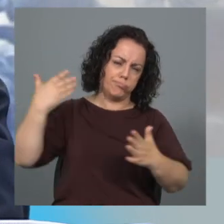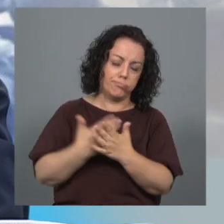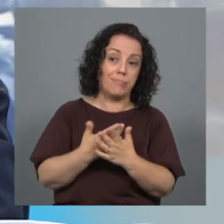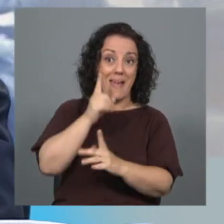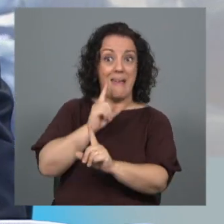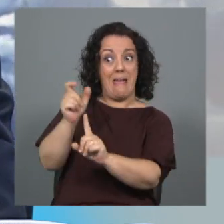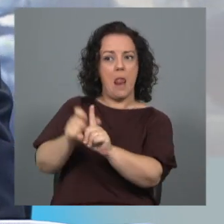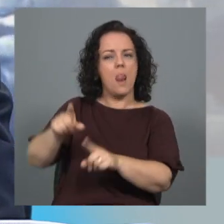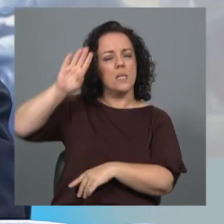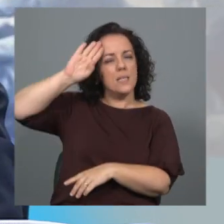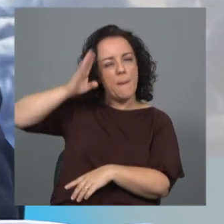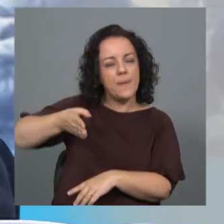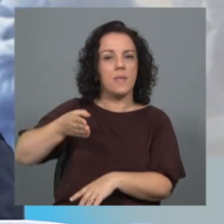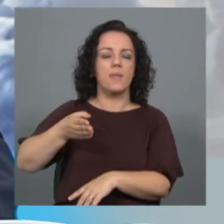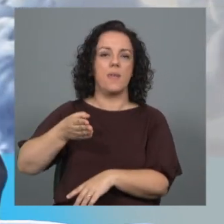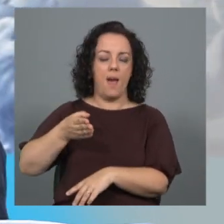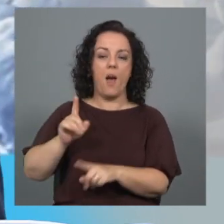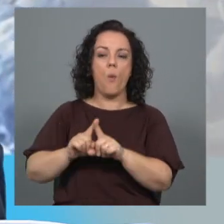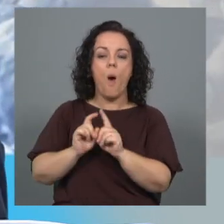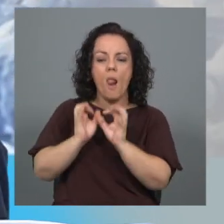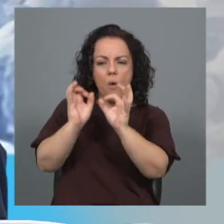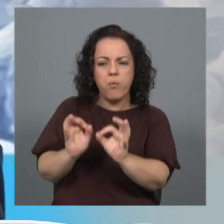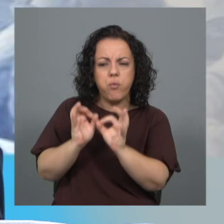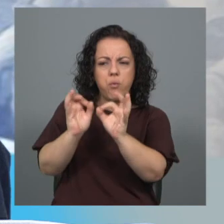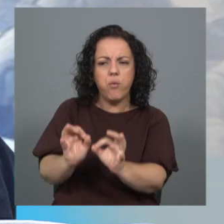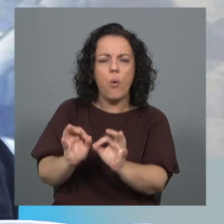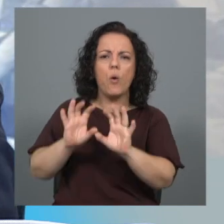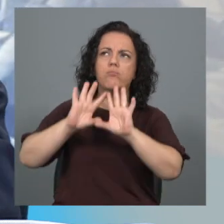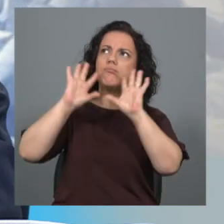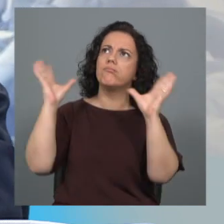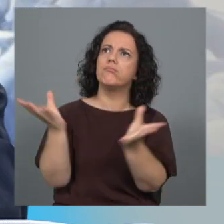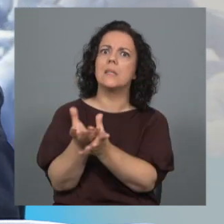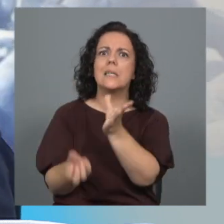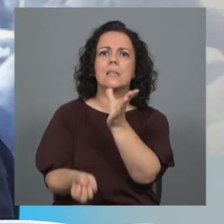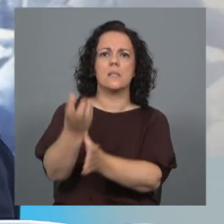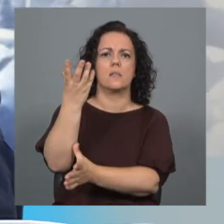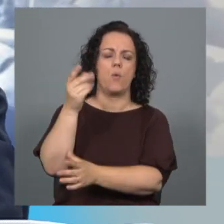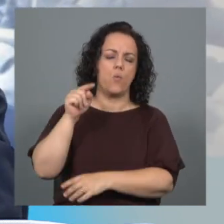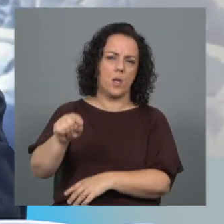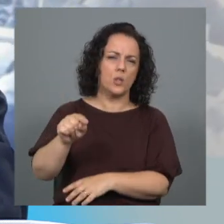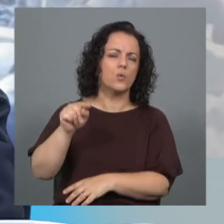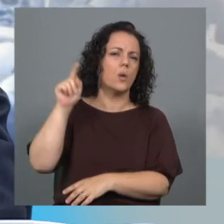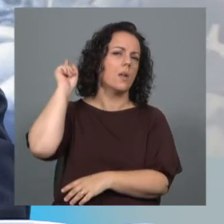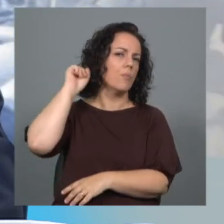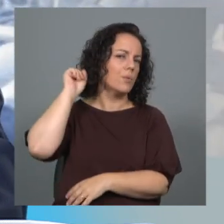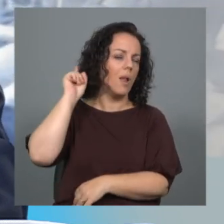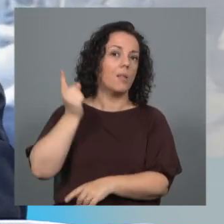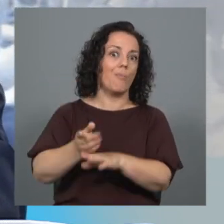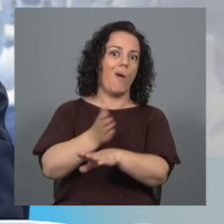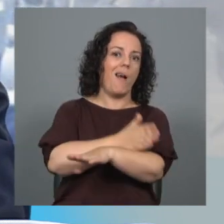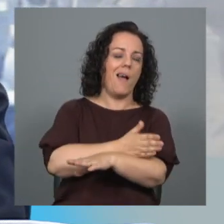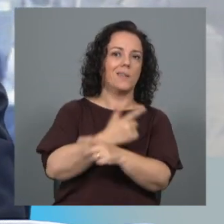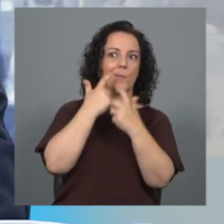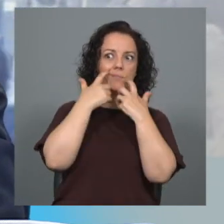como esta questão do cuidado pela criação até tinha, sobretudo, vindo de uma forma mais forte e mais presente nas